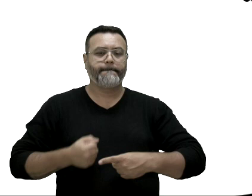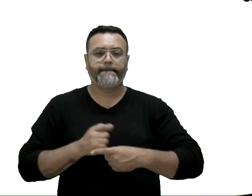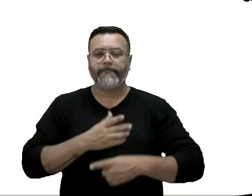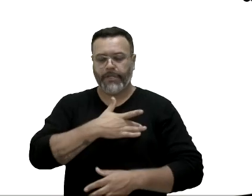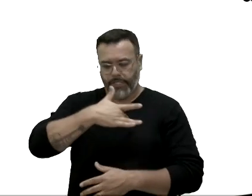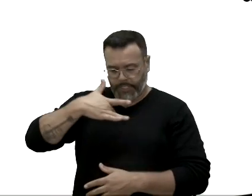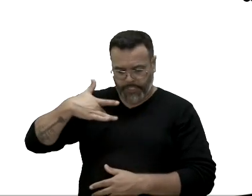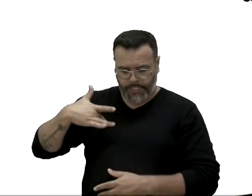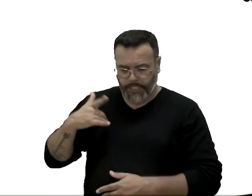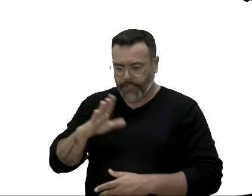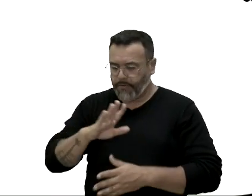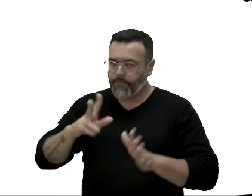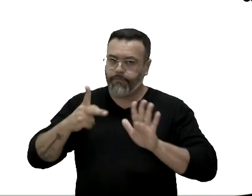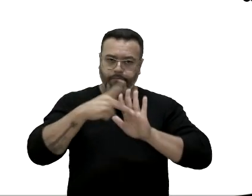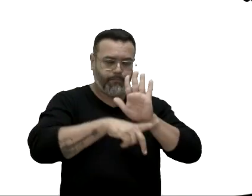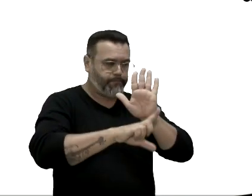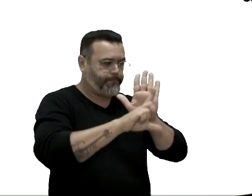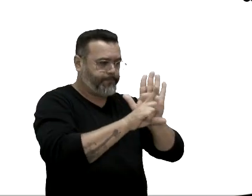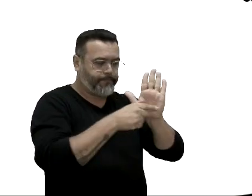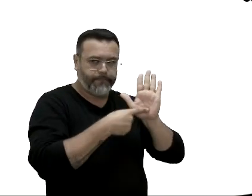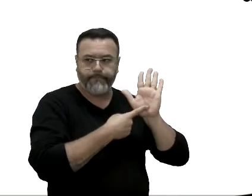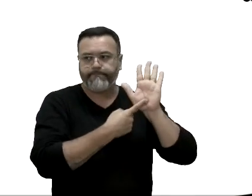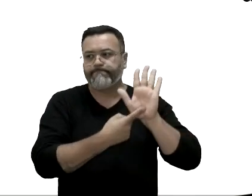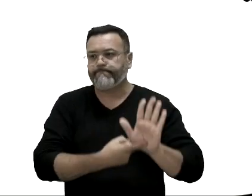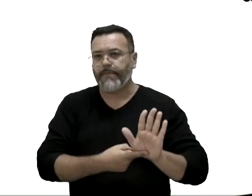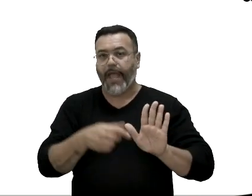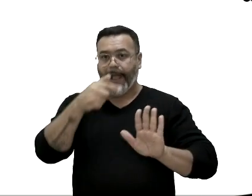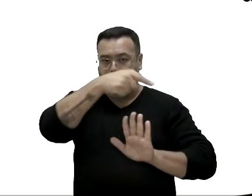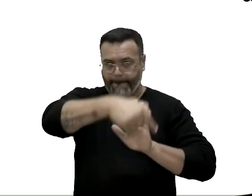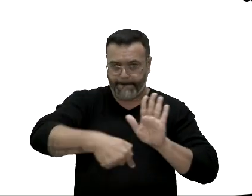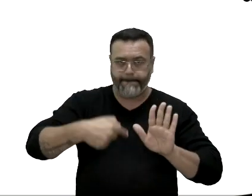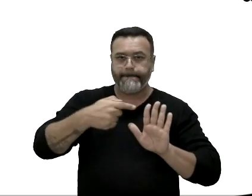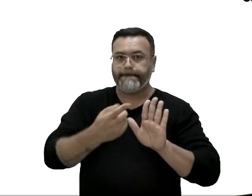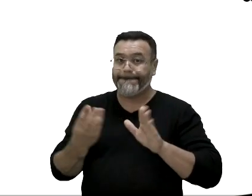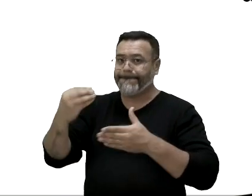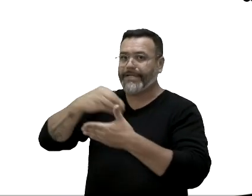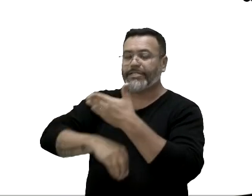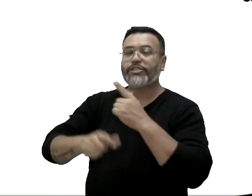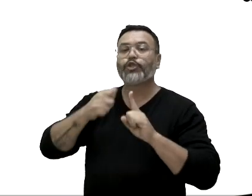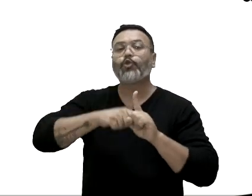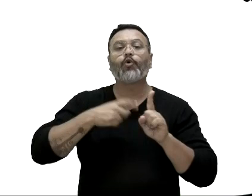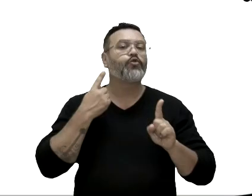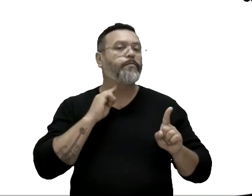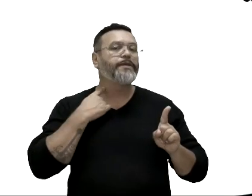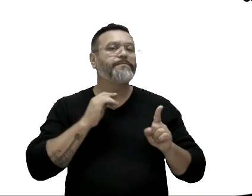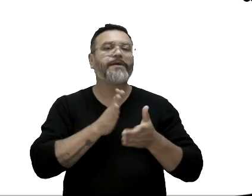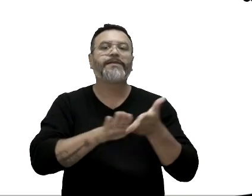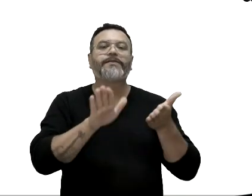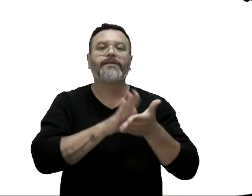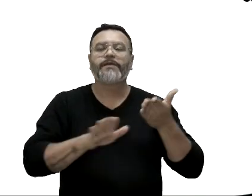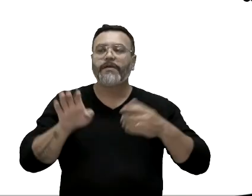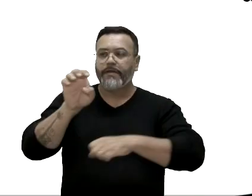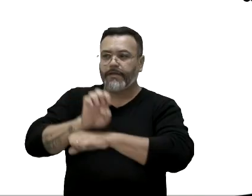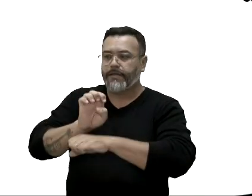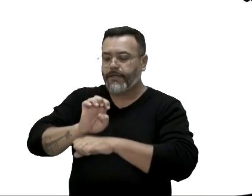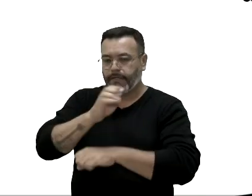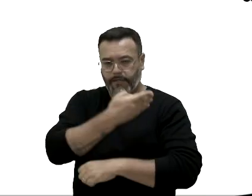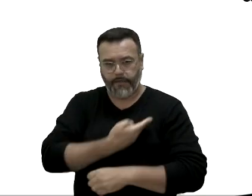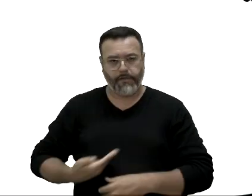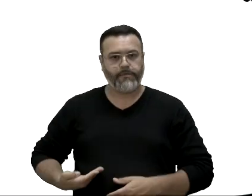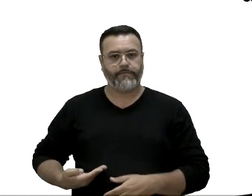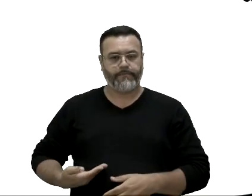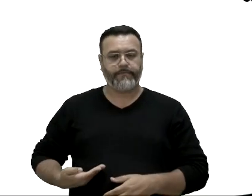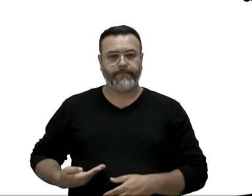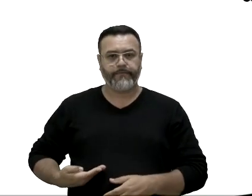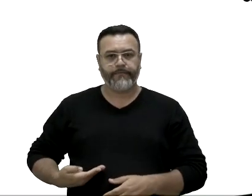saúde através dos projetos de lei que instituem o mês de maio nos calendários estaduais e municipais como o